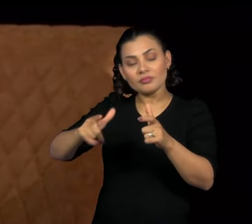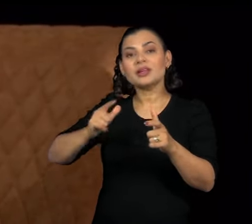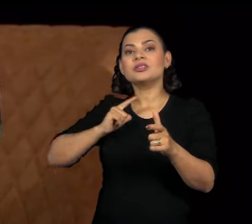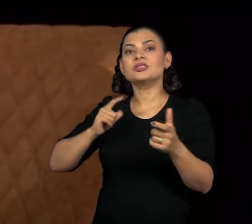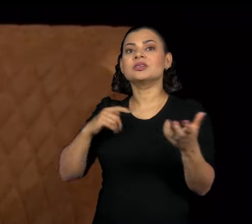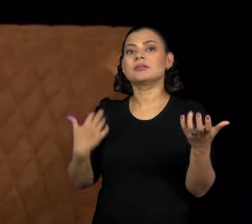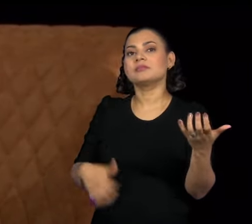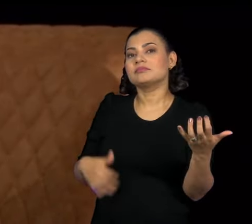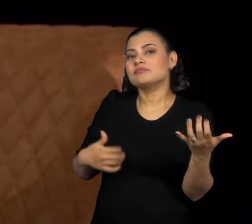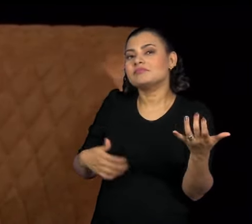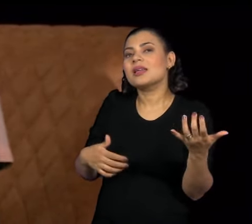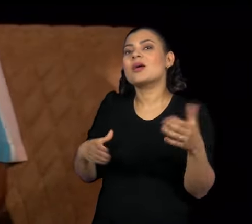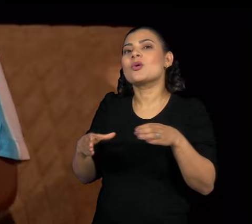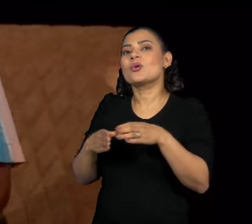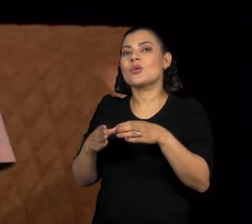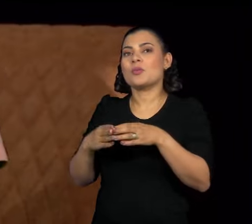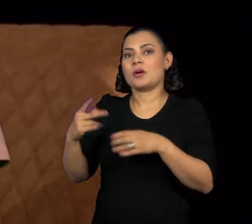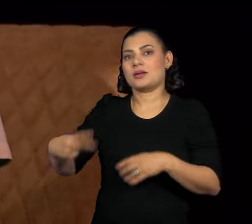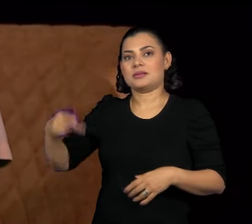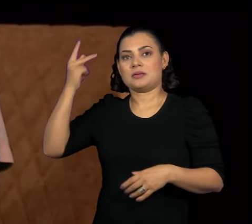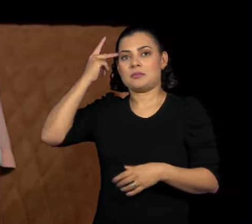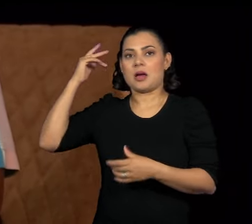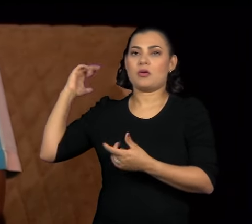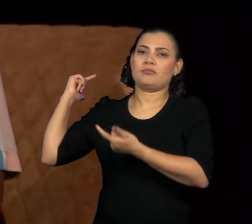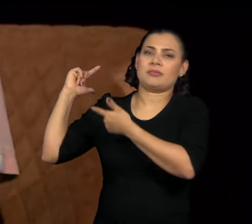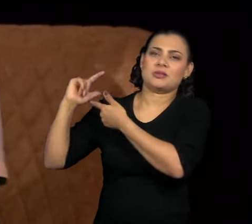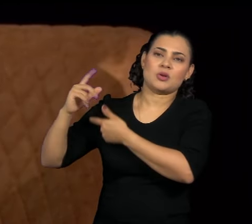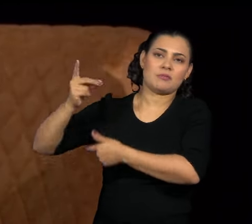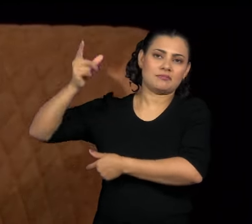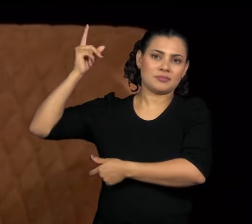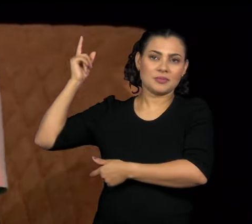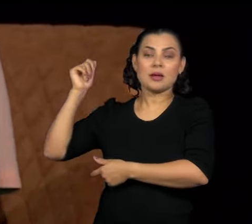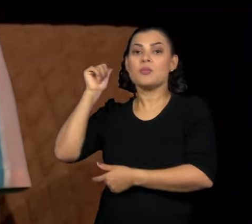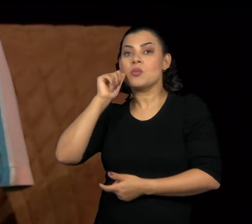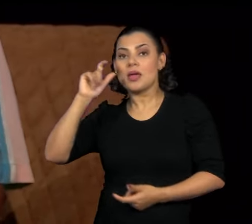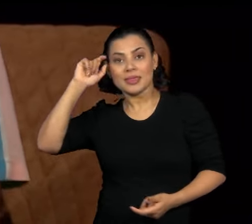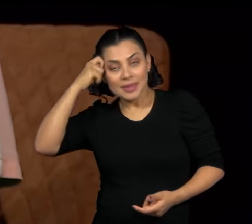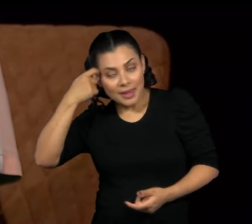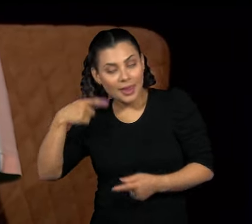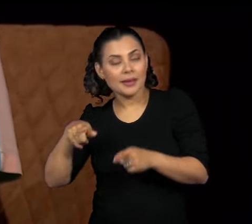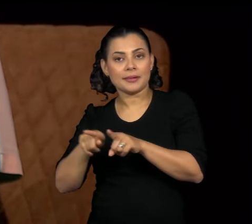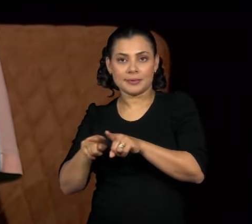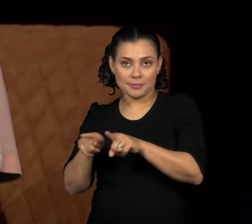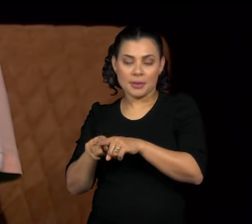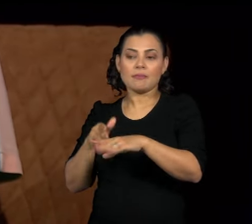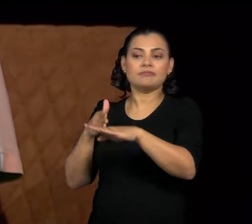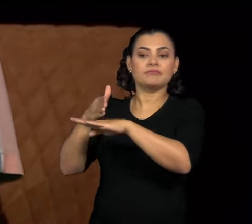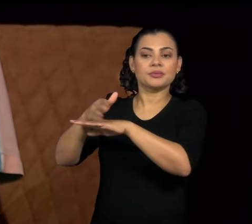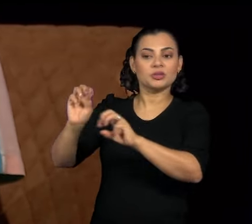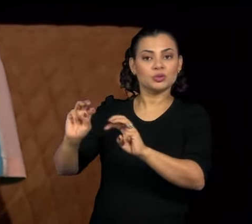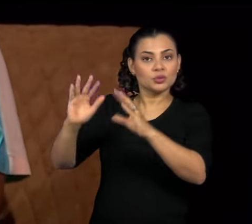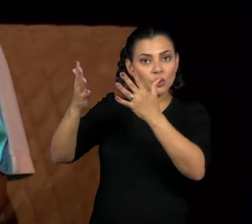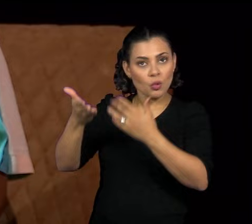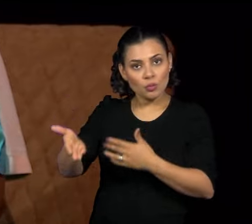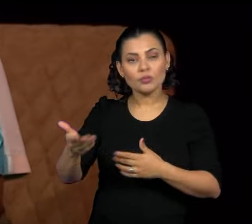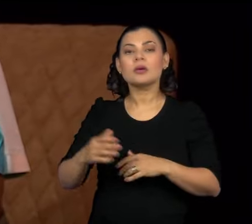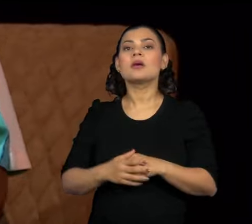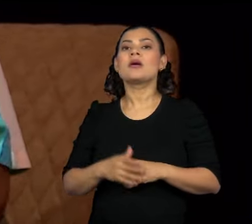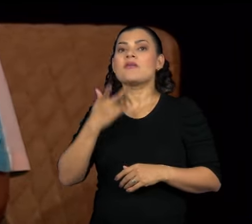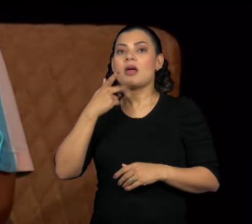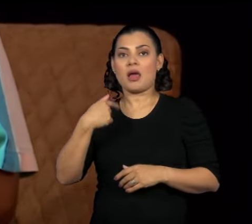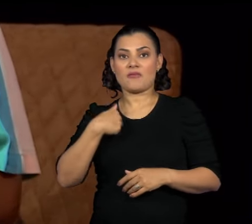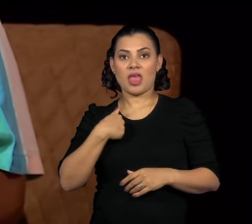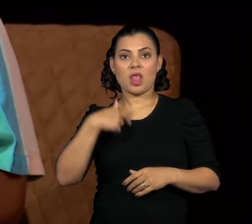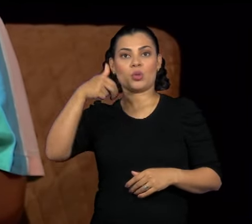dizer, os remanescentes da vanguarda paulista, né? Como Mulheres Negras, por exemplo, me consideravam